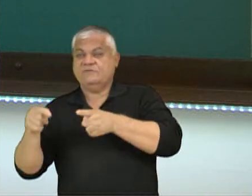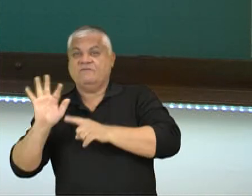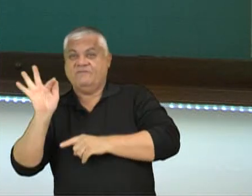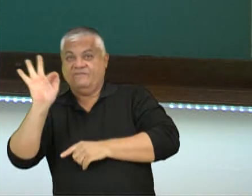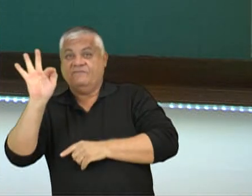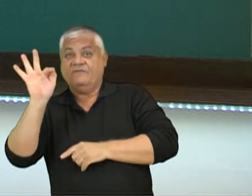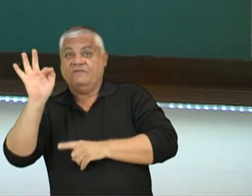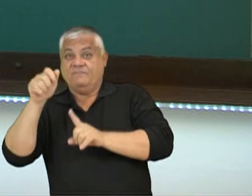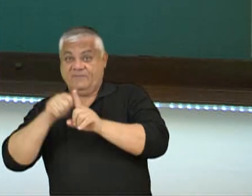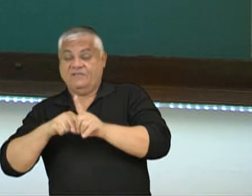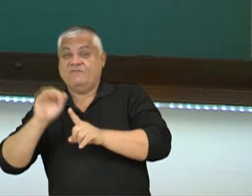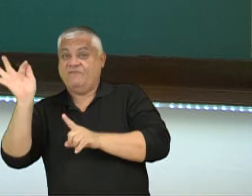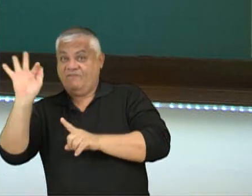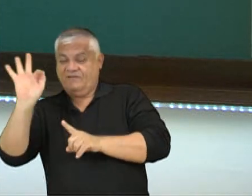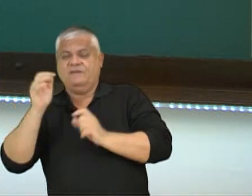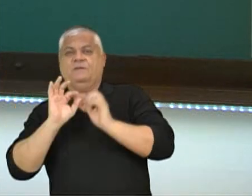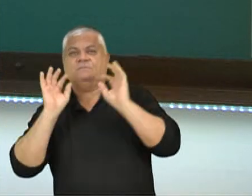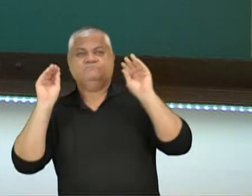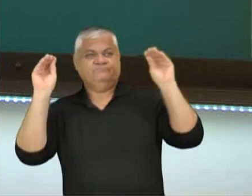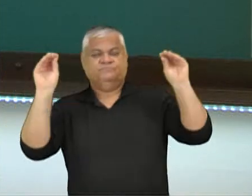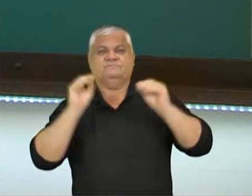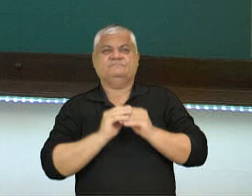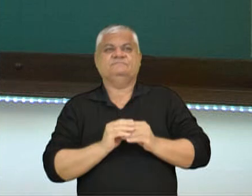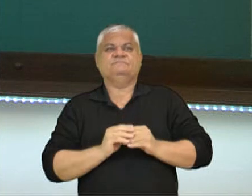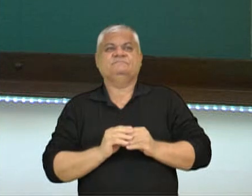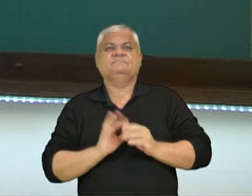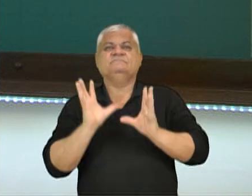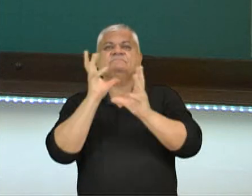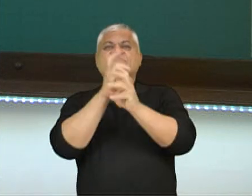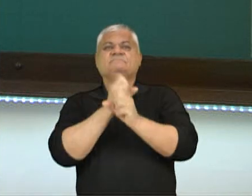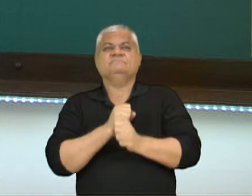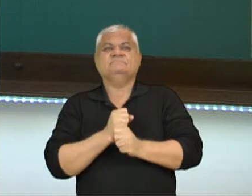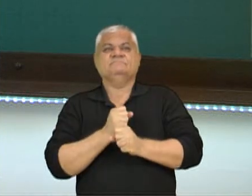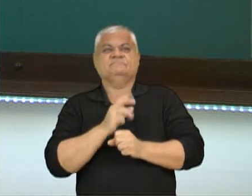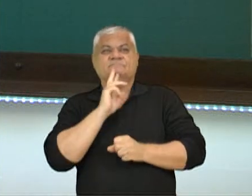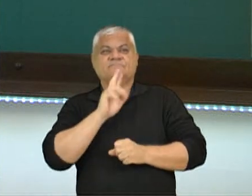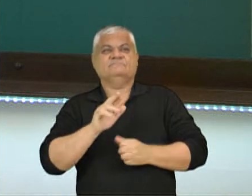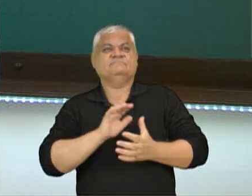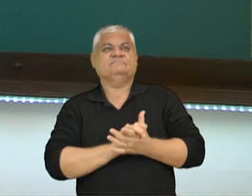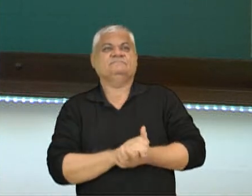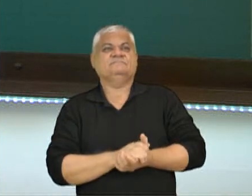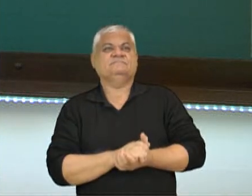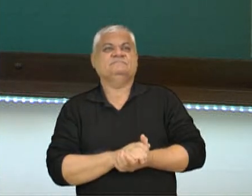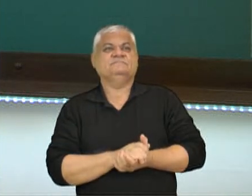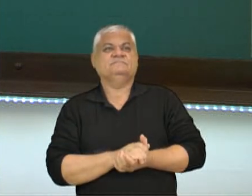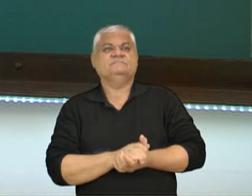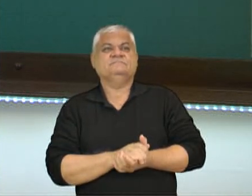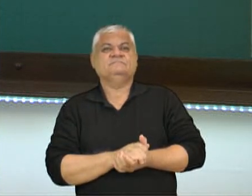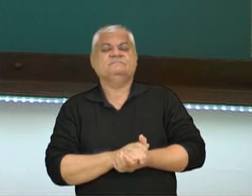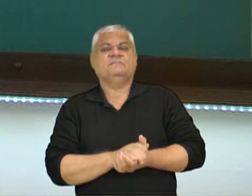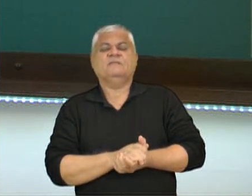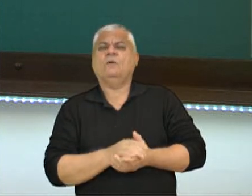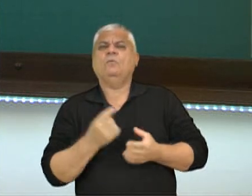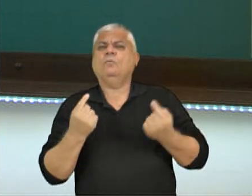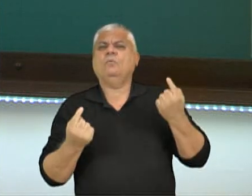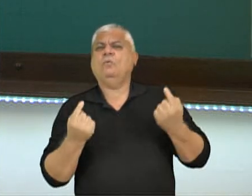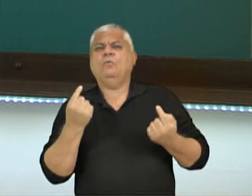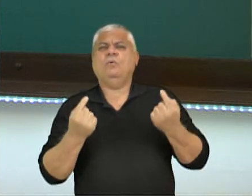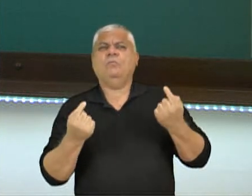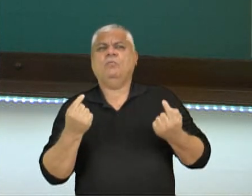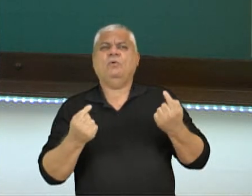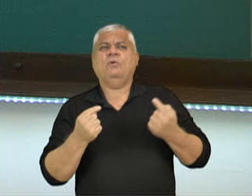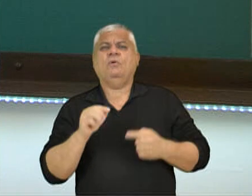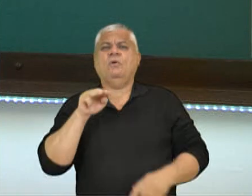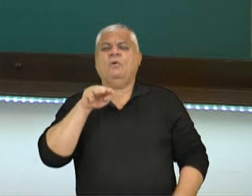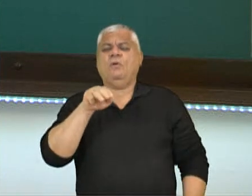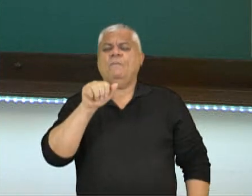a subtração, a gente obteve este resultado, certo? Então, qual que é a definição